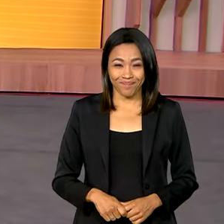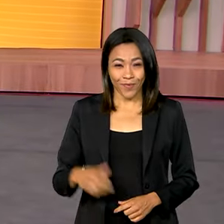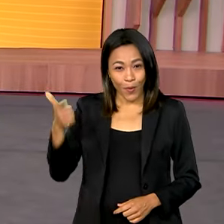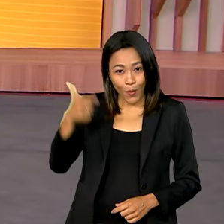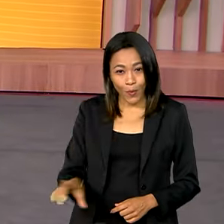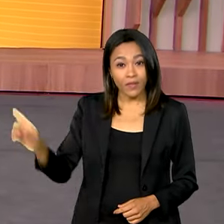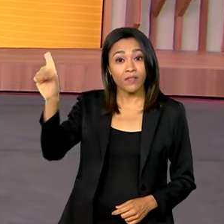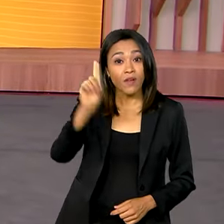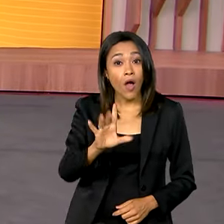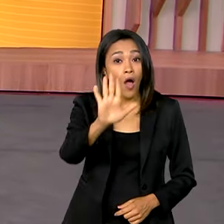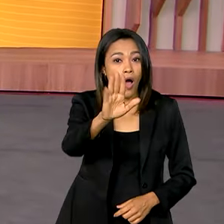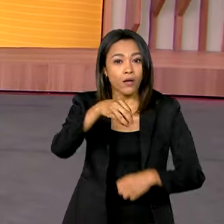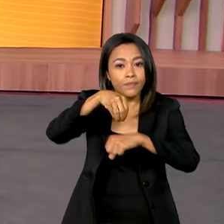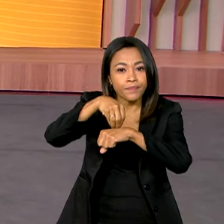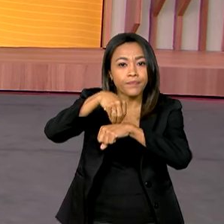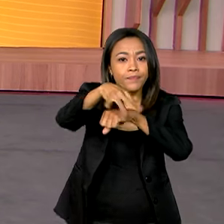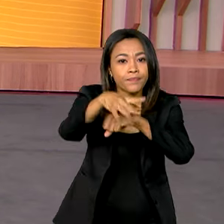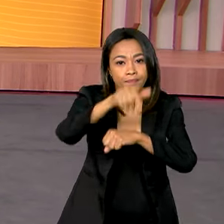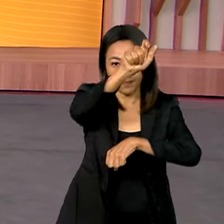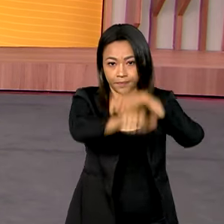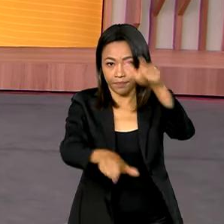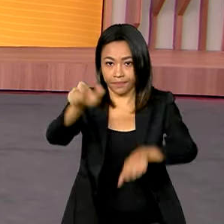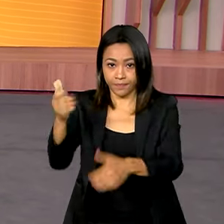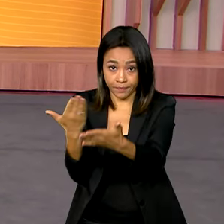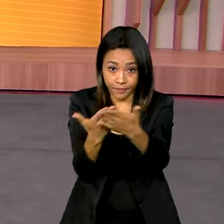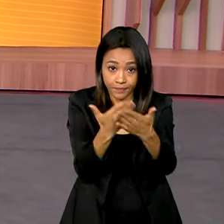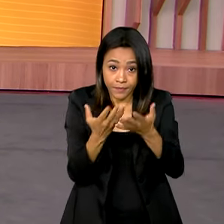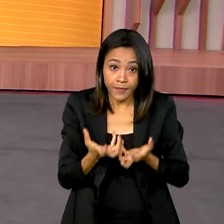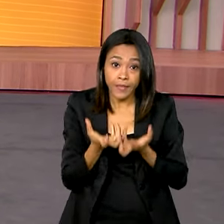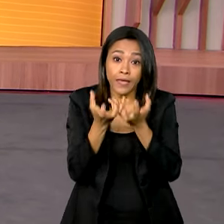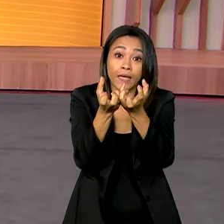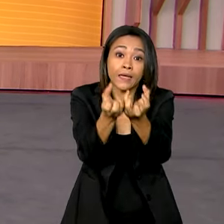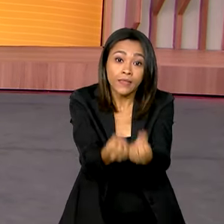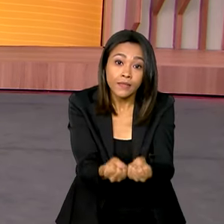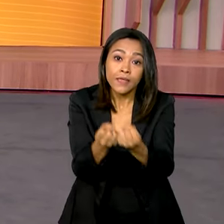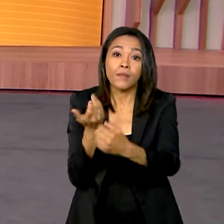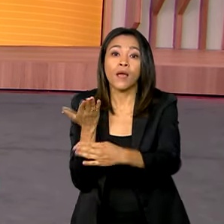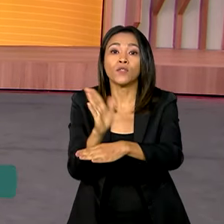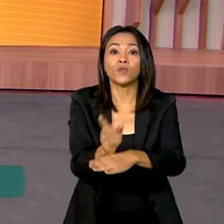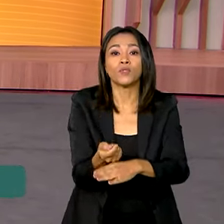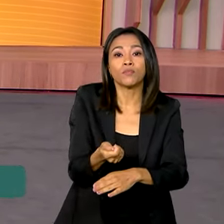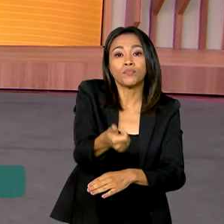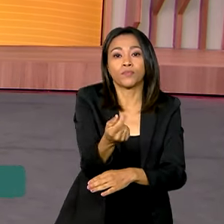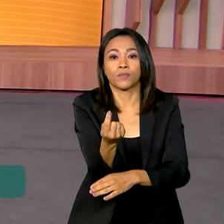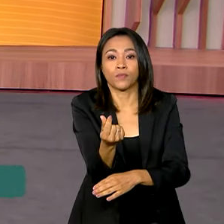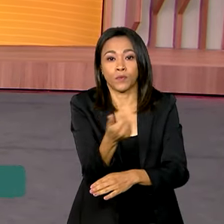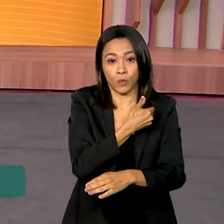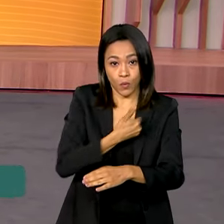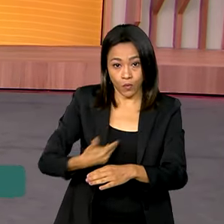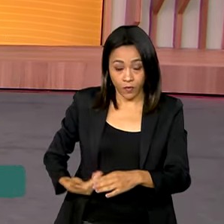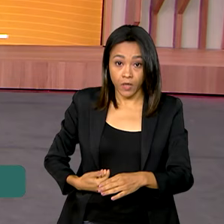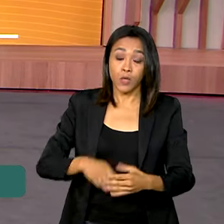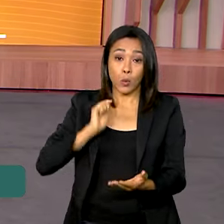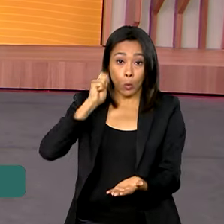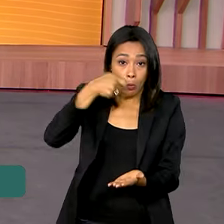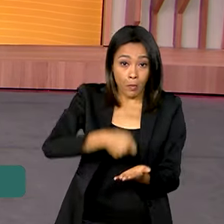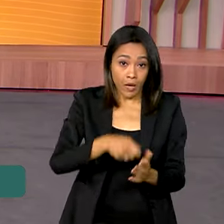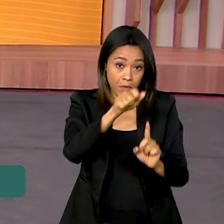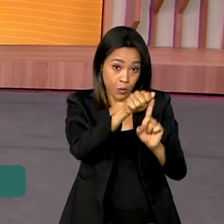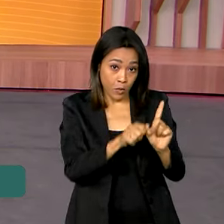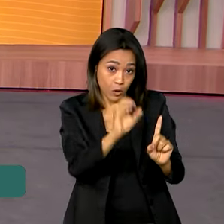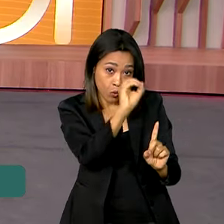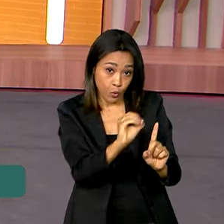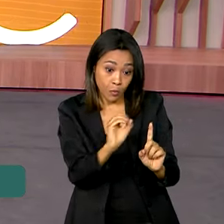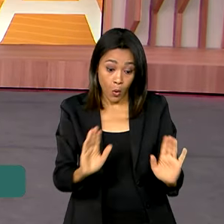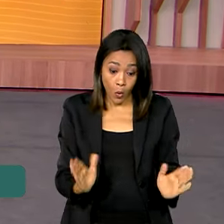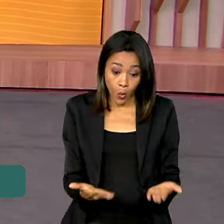Estamos de volta e olha, um recado para os estudantes que recebem o pé de meia. O pagamento da parcela de outubro deste benefício